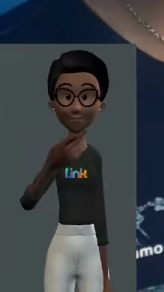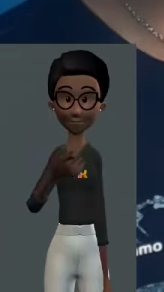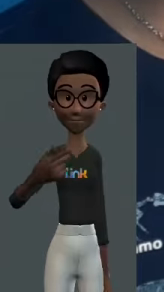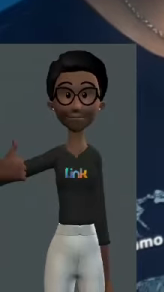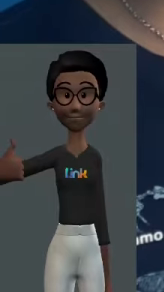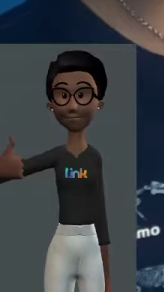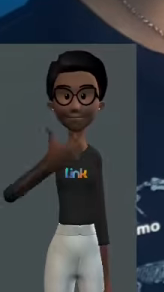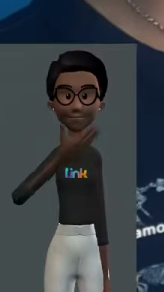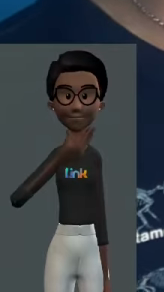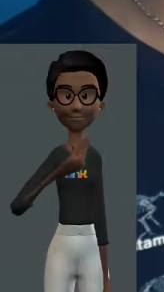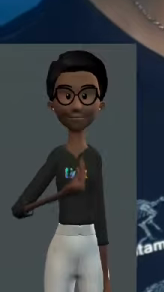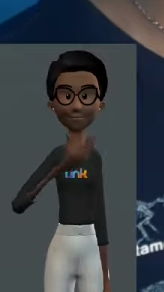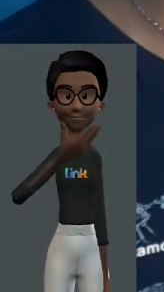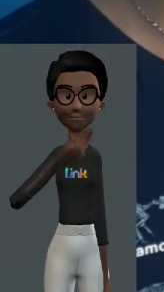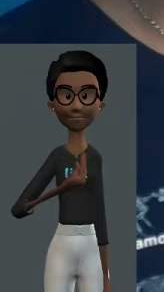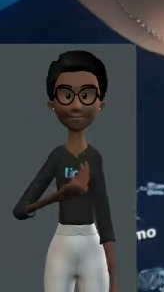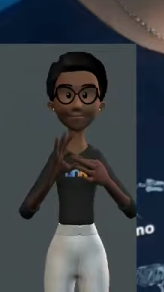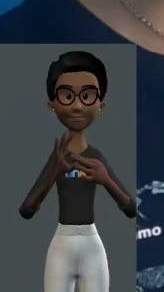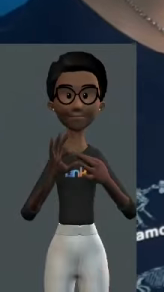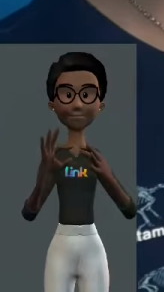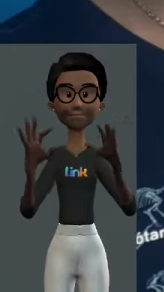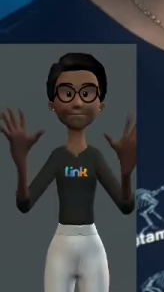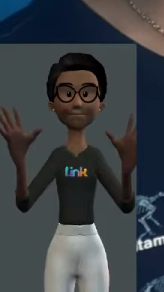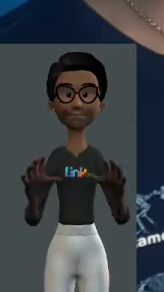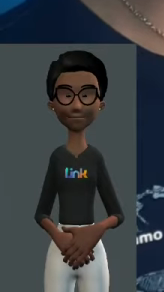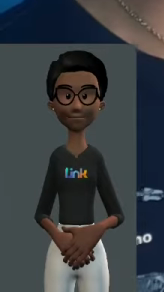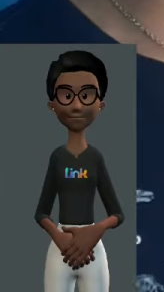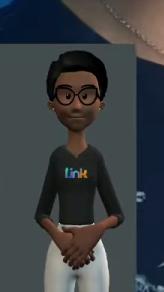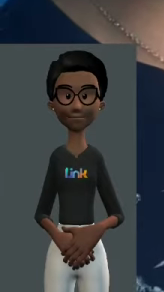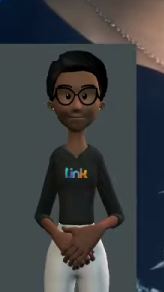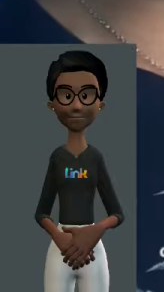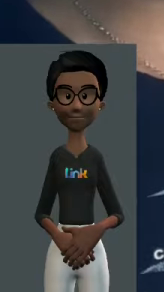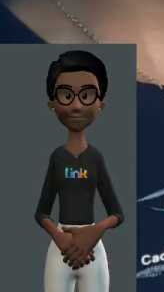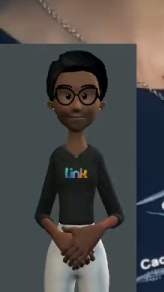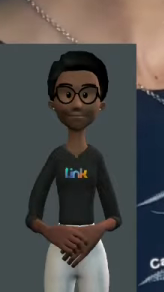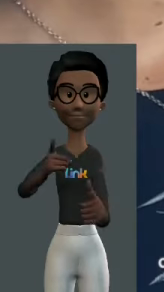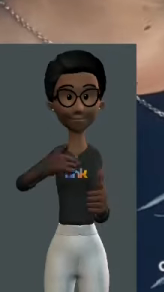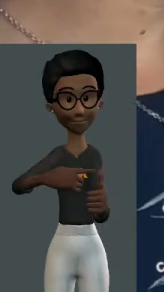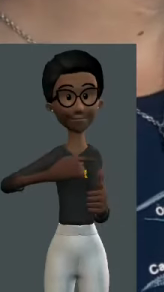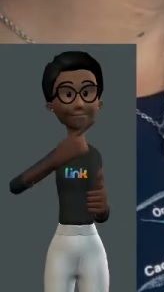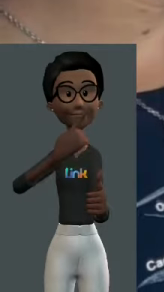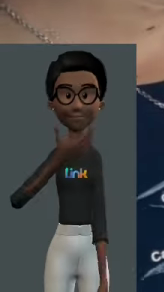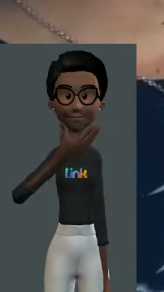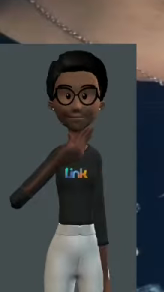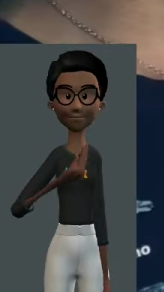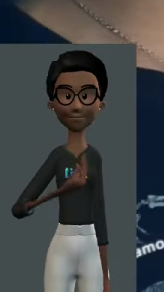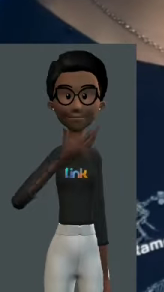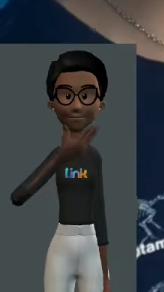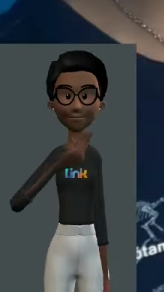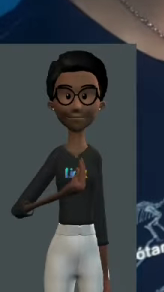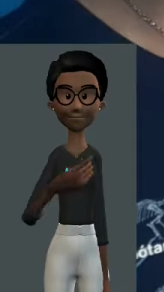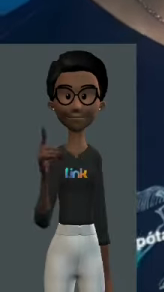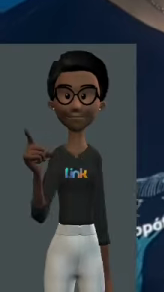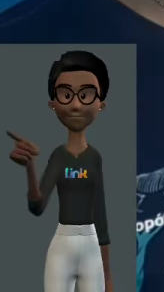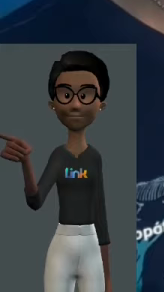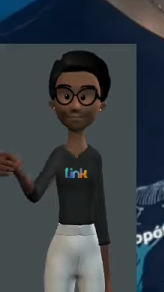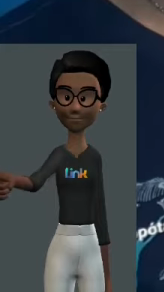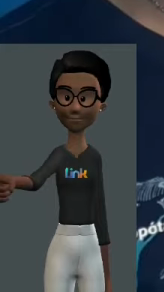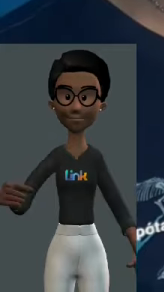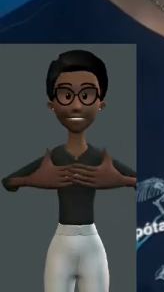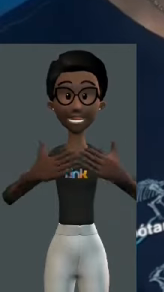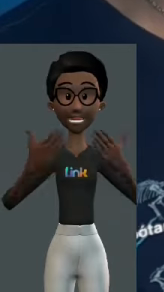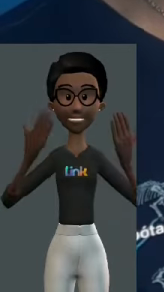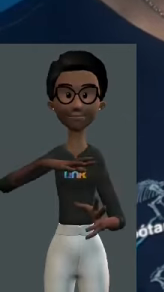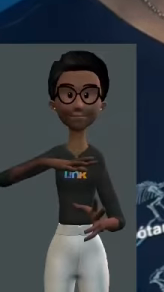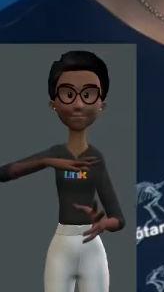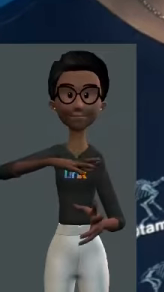marítimas longas, em navegação, alguém que sabe um pouco do assunto? Bem, segundo Platão, só